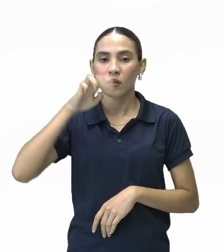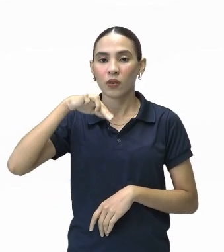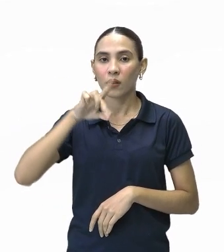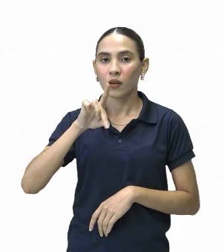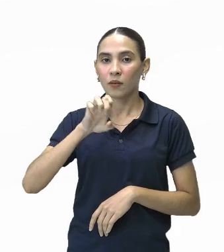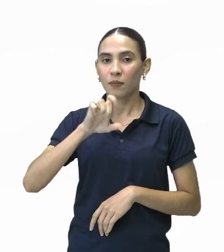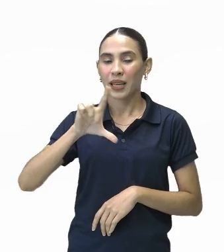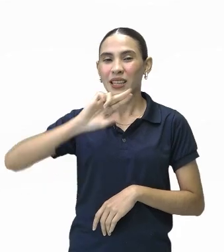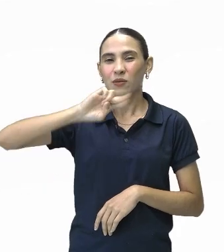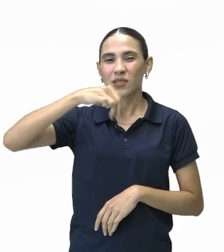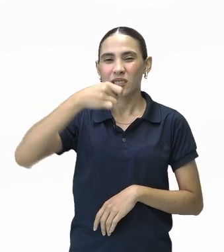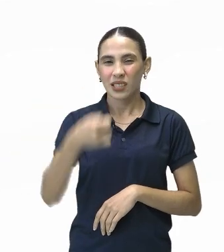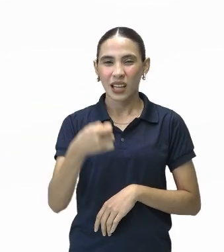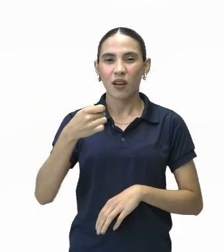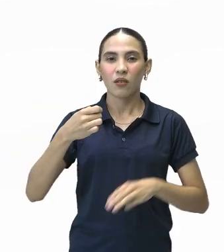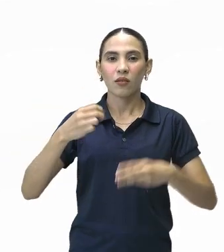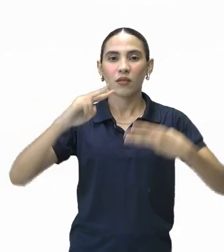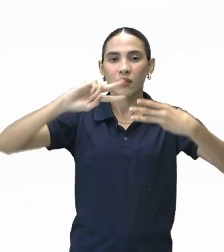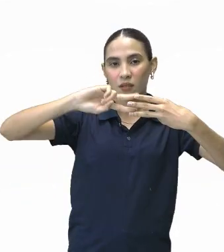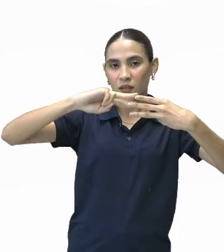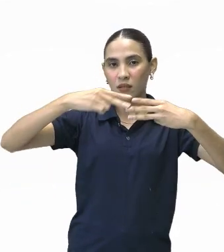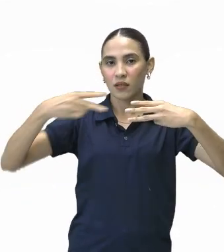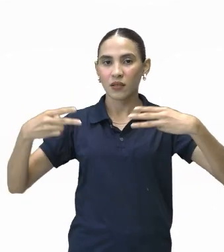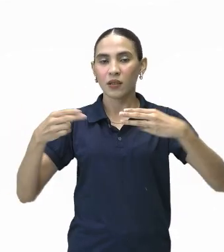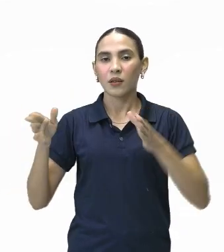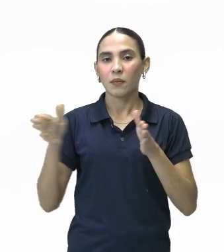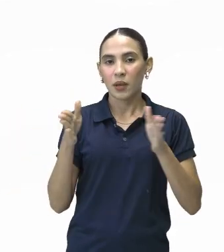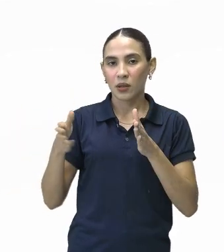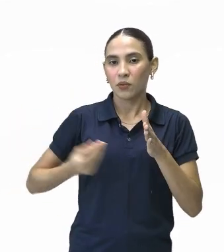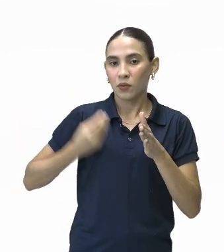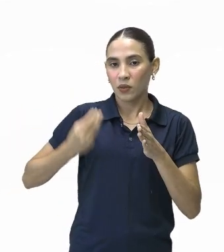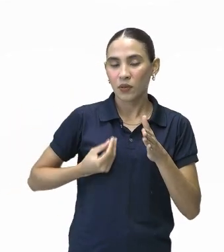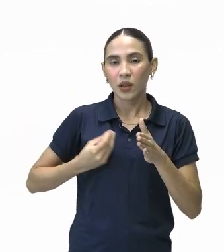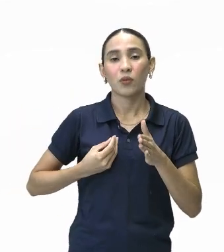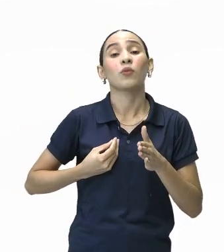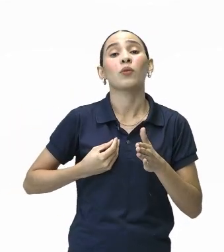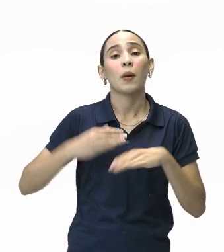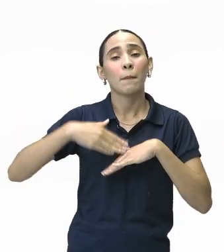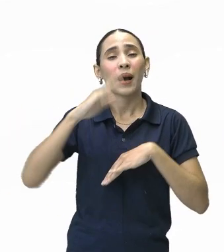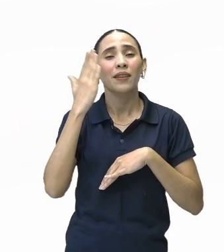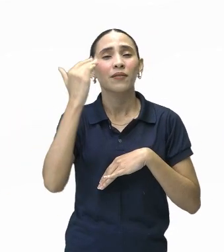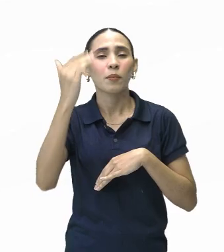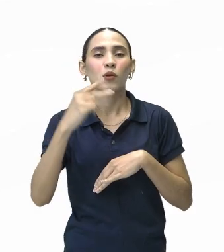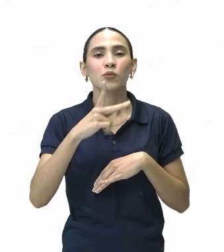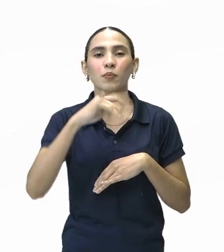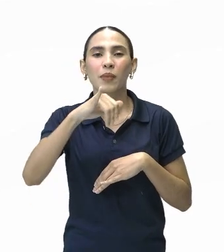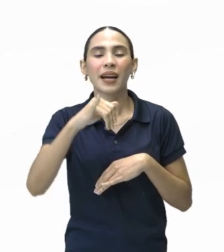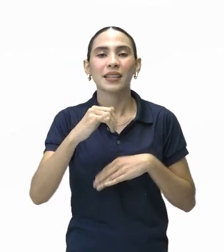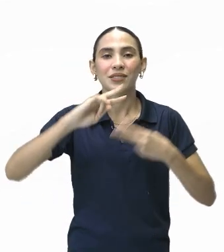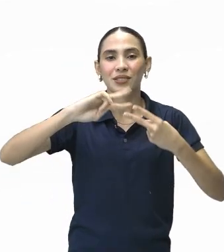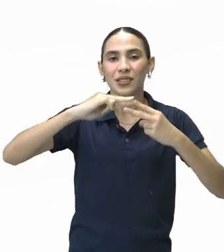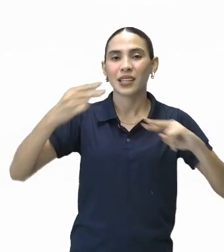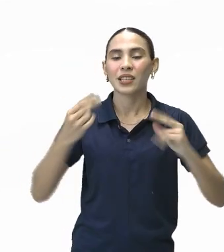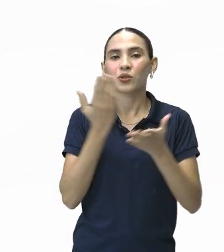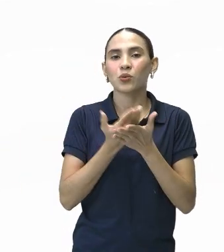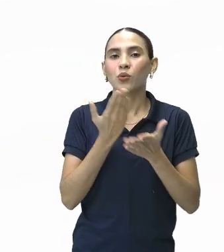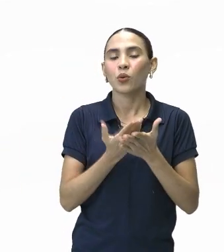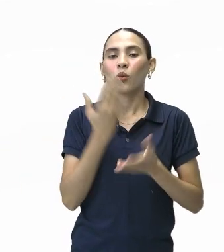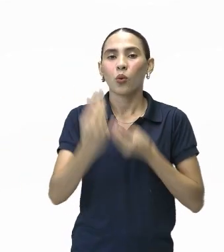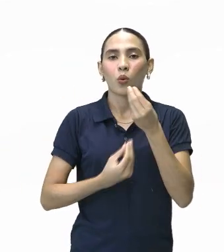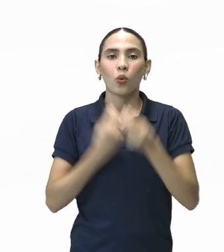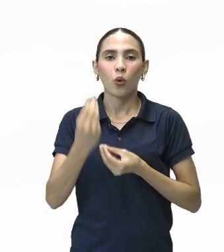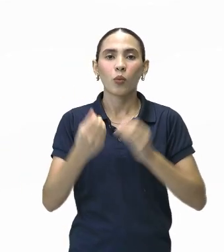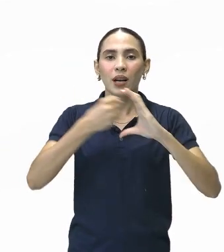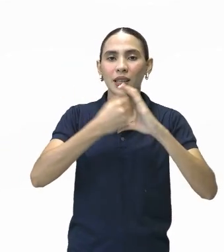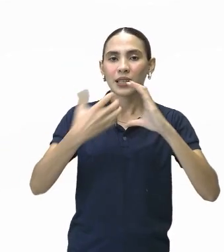o período que ele viveu, né? Conhecido como pai da genética. Ele estudou como características